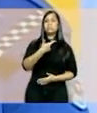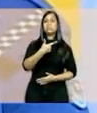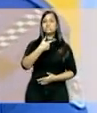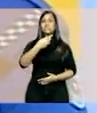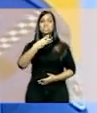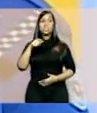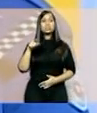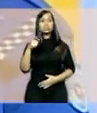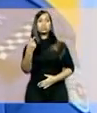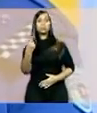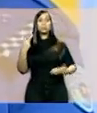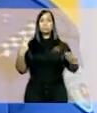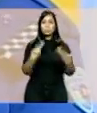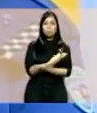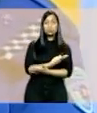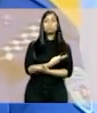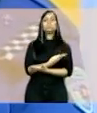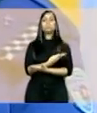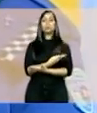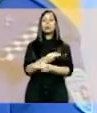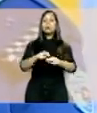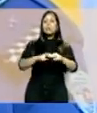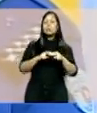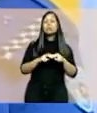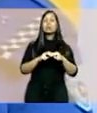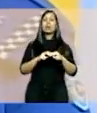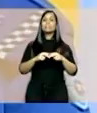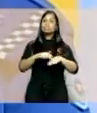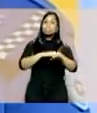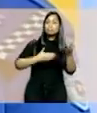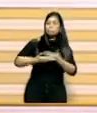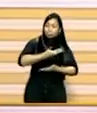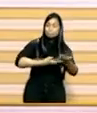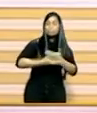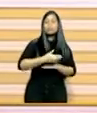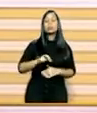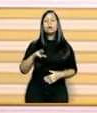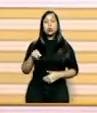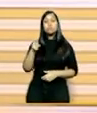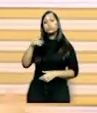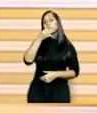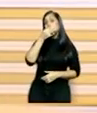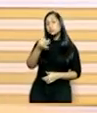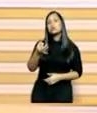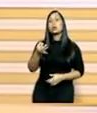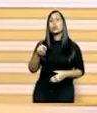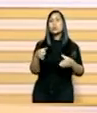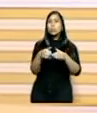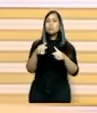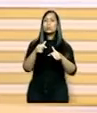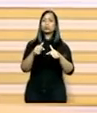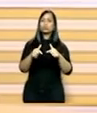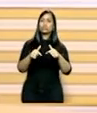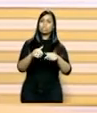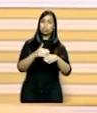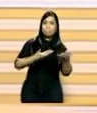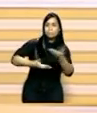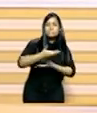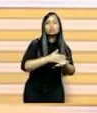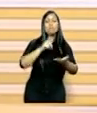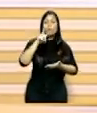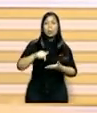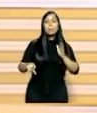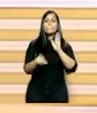23 mil ocorrências a menos por conta de mediação comunitária. Ricardo, você acha que esse trabalho do núcleo de mediação é uma ação